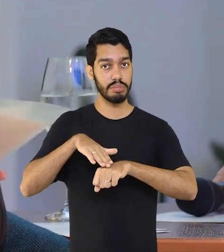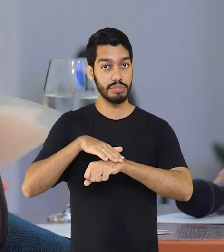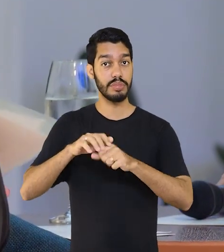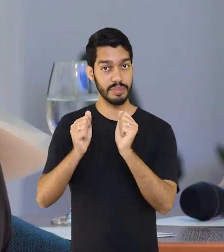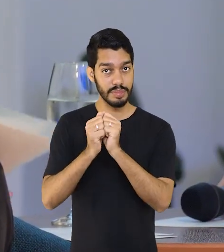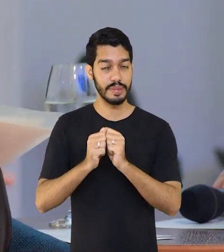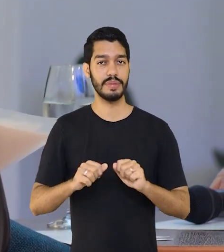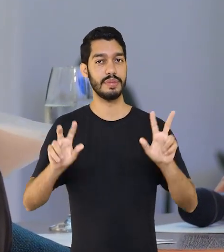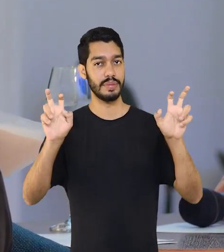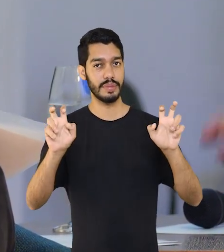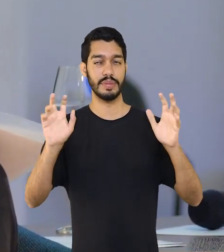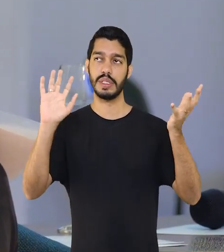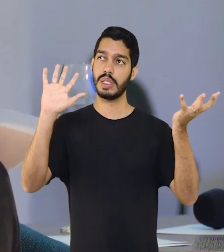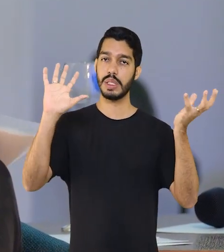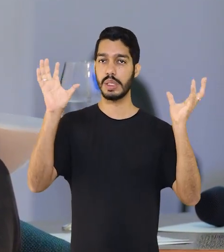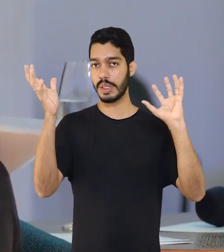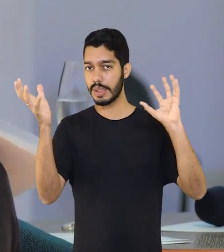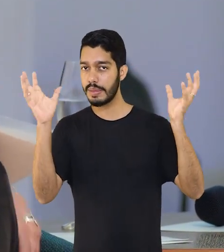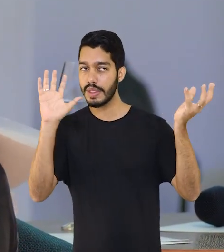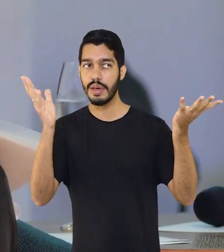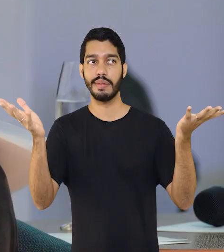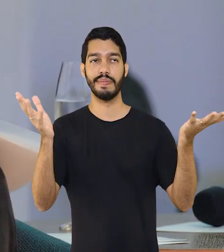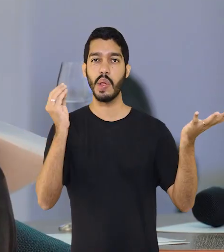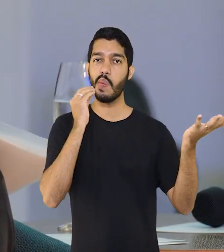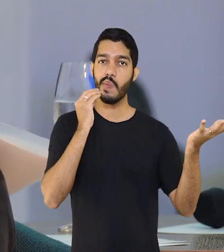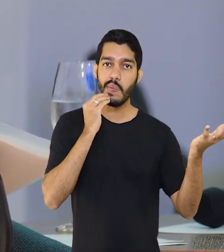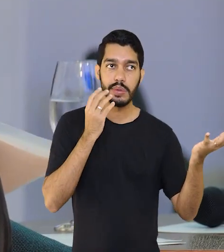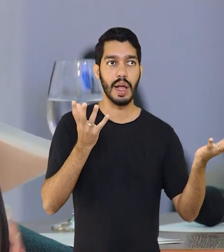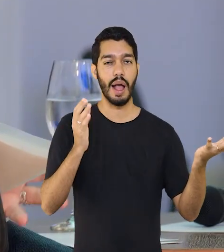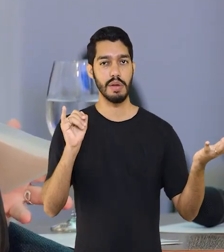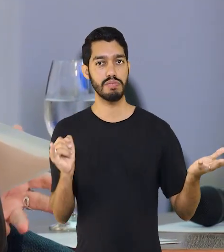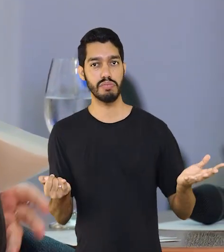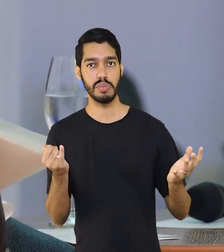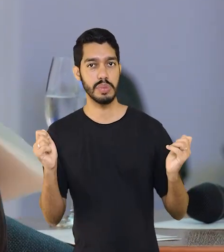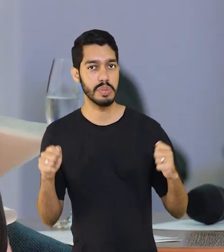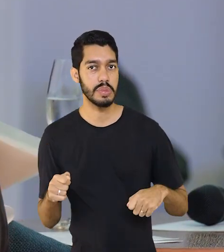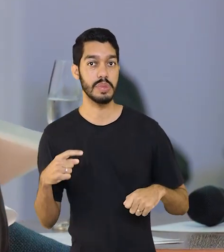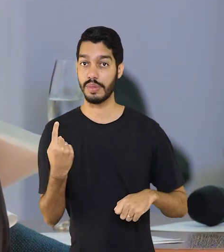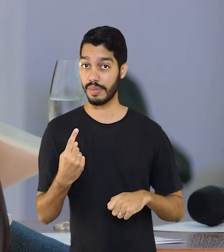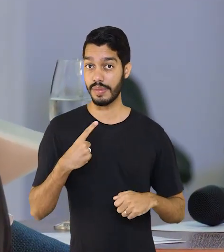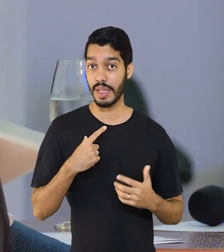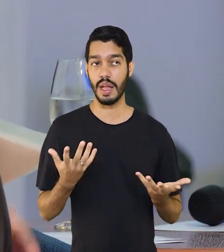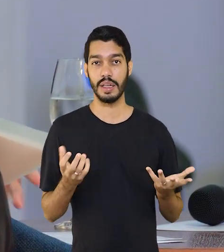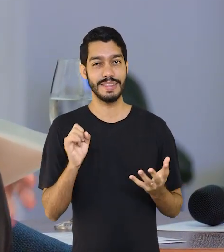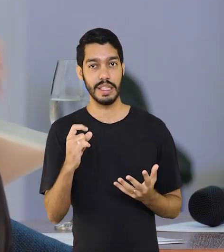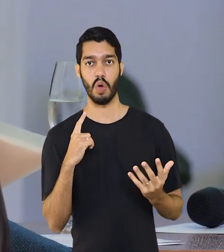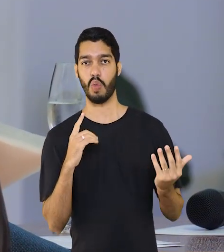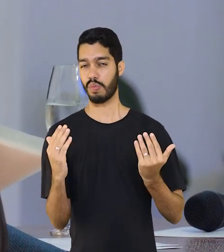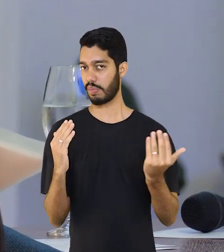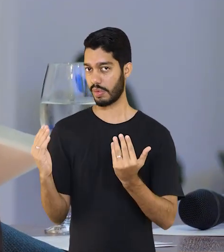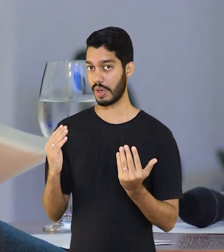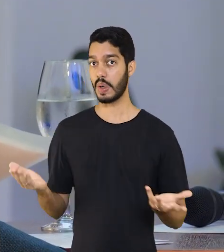conosco, sobre clima e as oportunidades e opções que nós temos, dado a